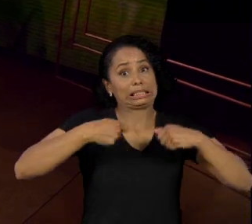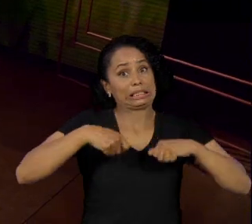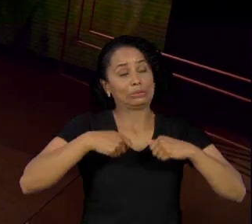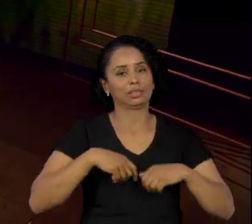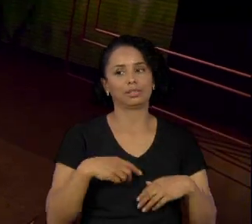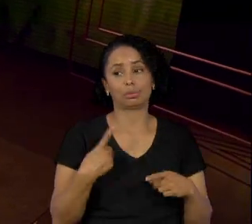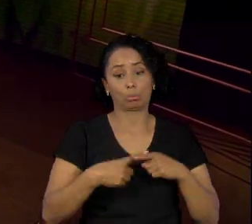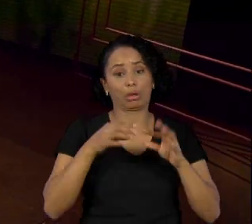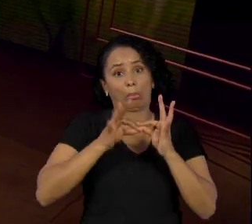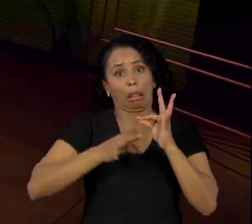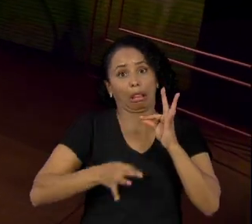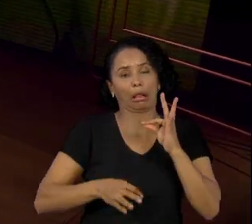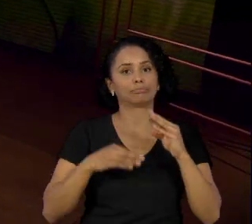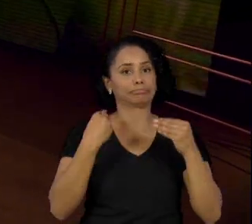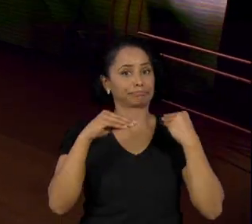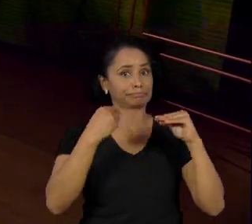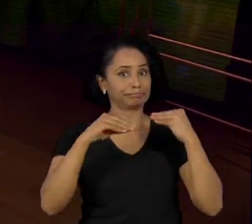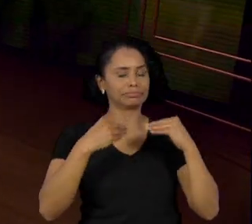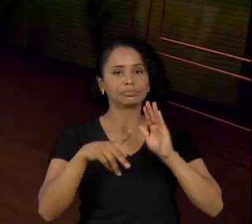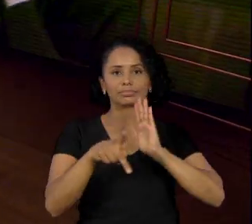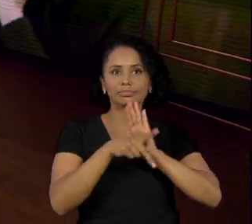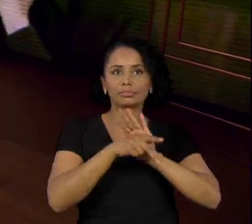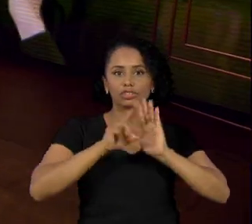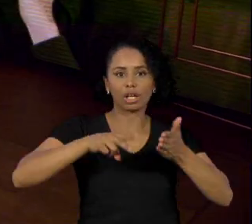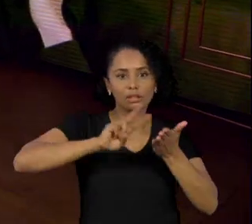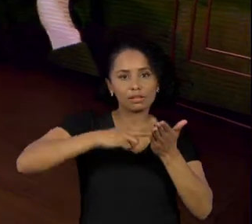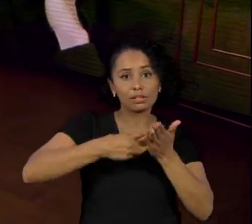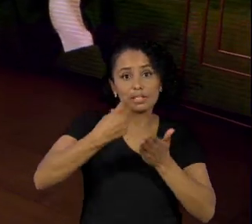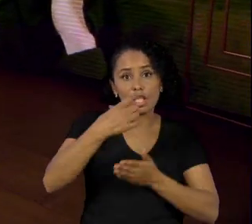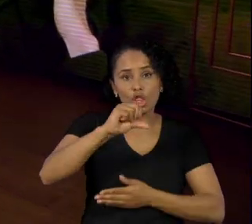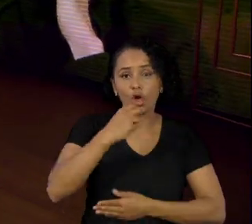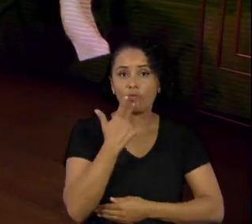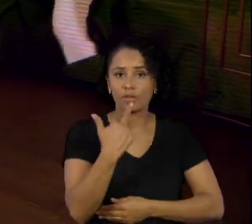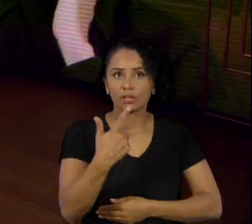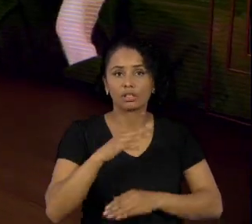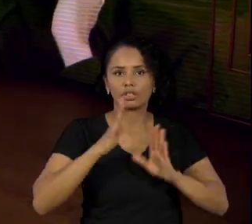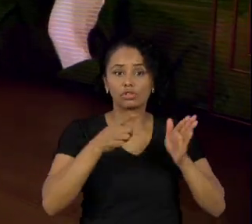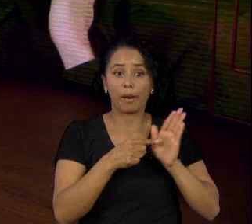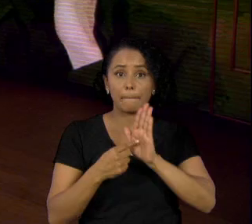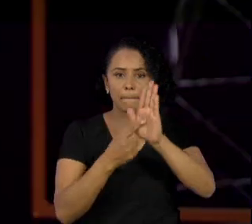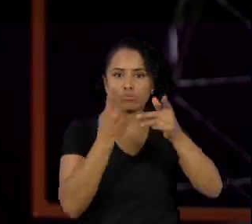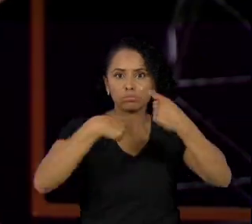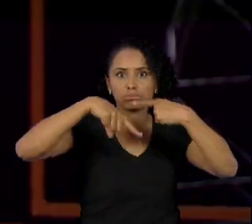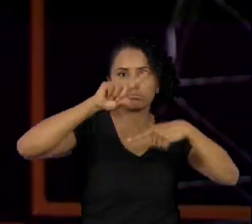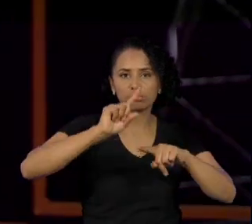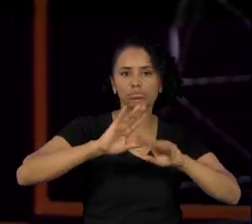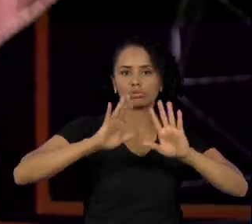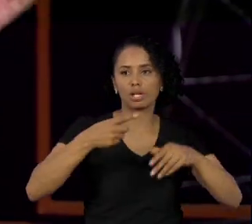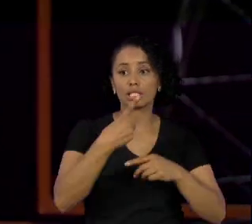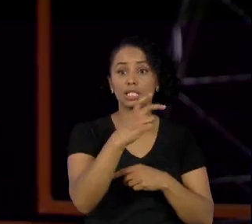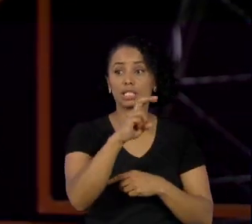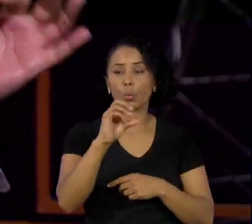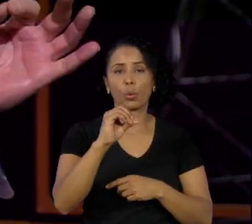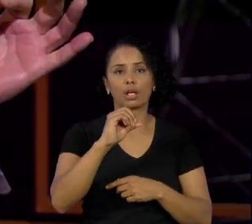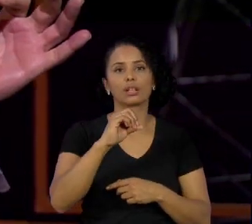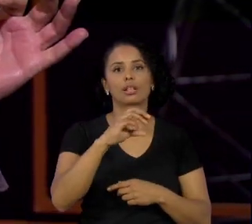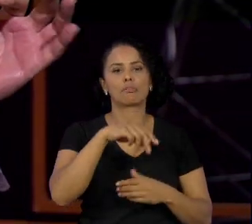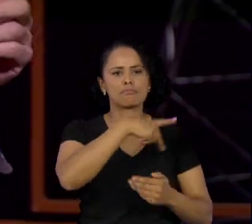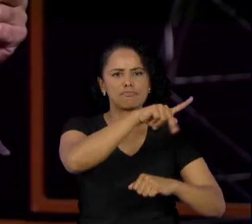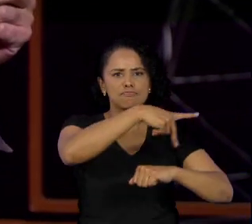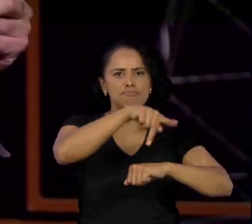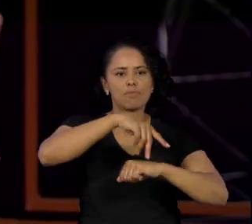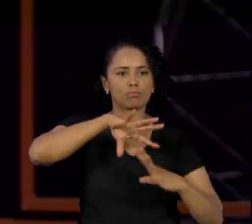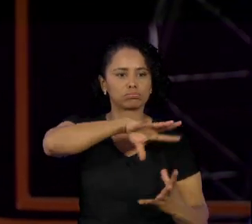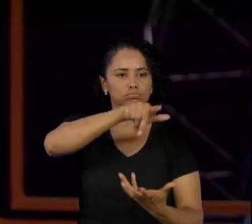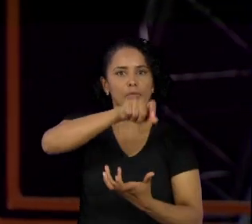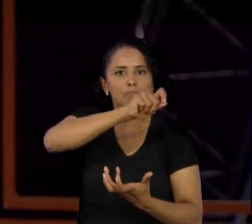Avenida Brasil foi traduzida para 19 idiomas, exibida com sucesso em mais de 150 países.